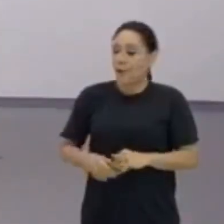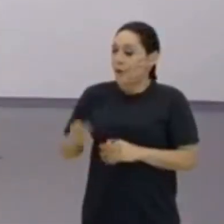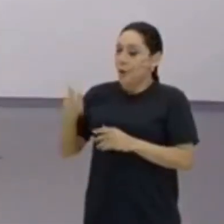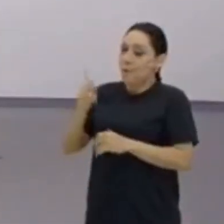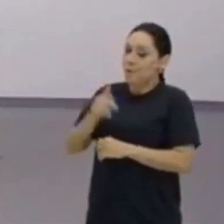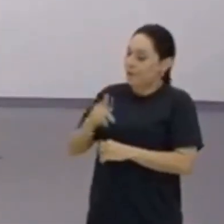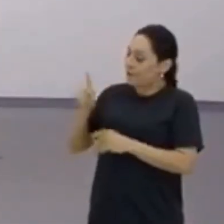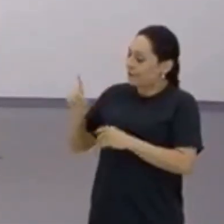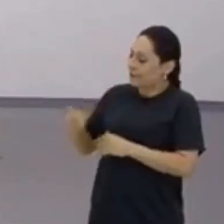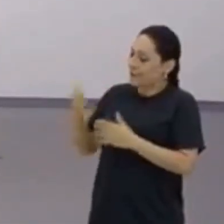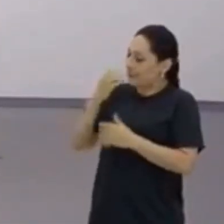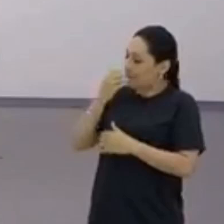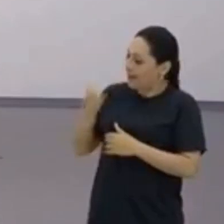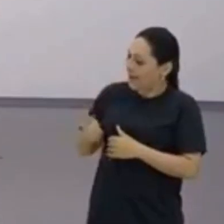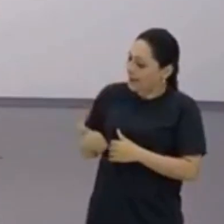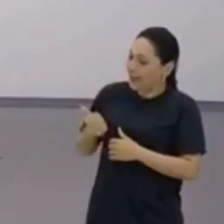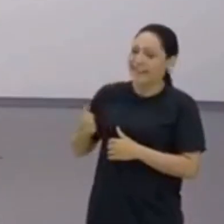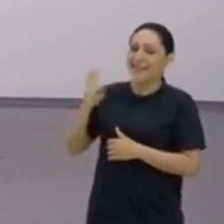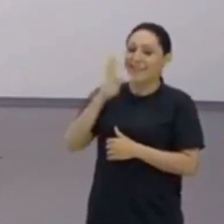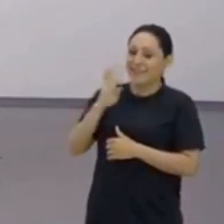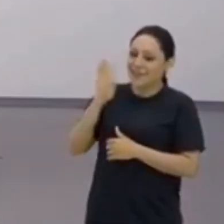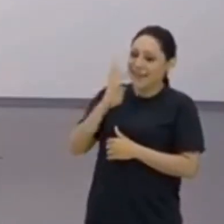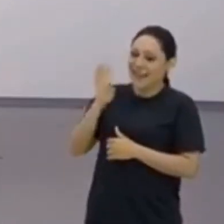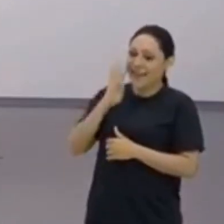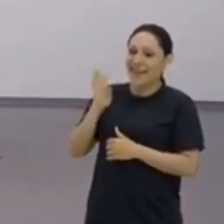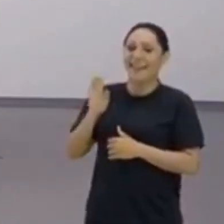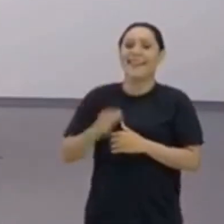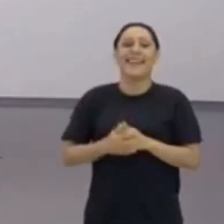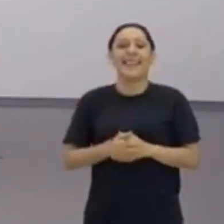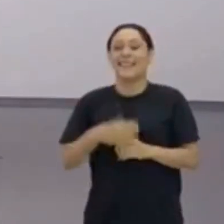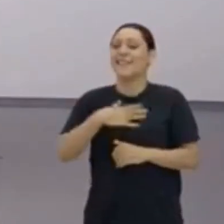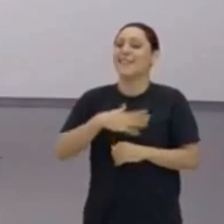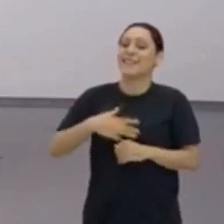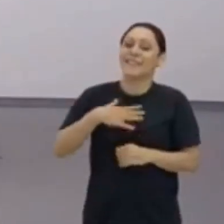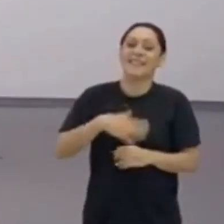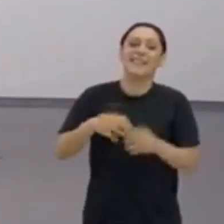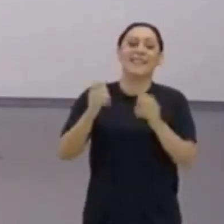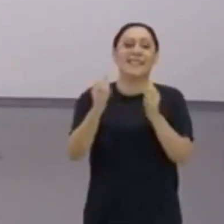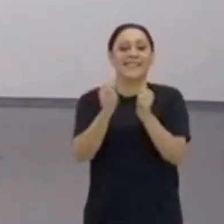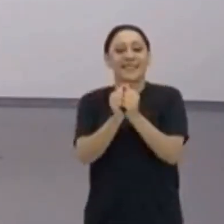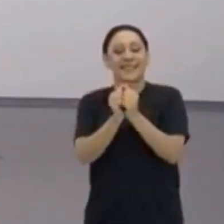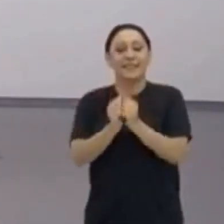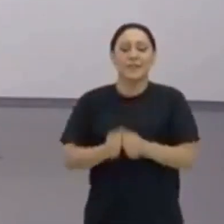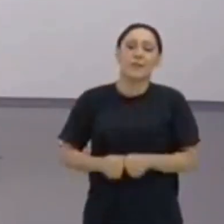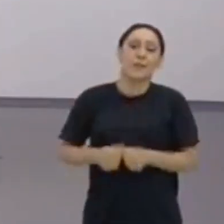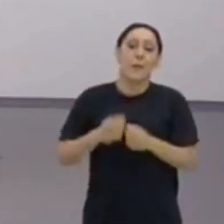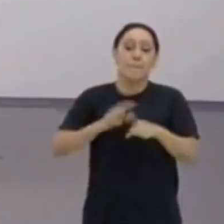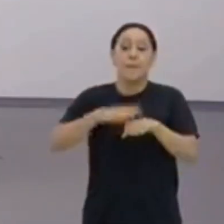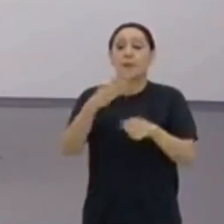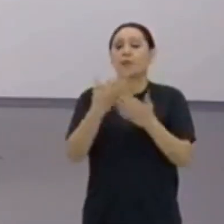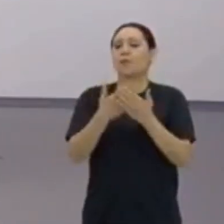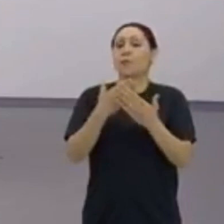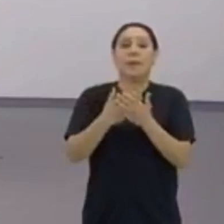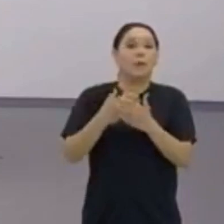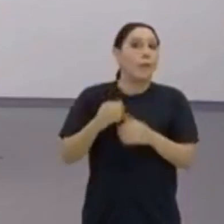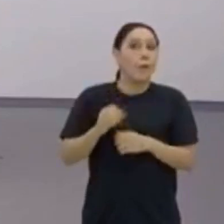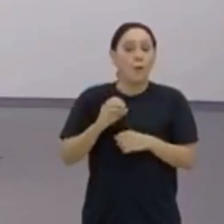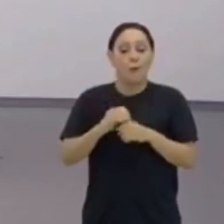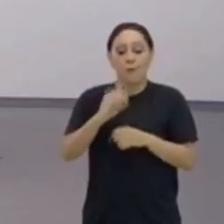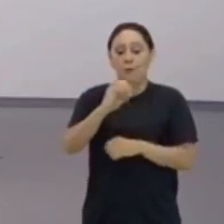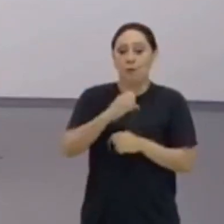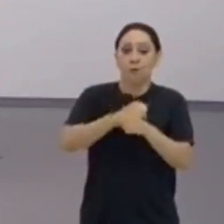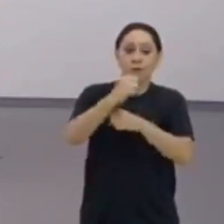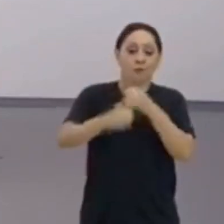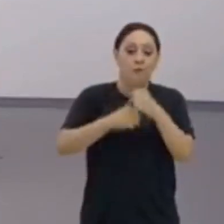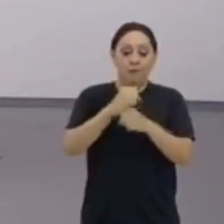Professor Fernando, aí, tudo bom, professor? É uma imensa satisfação, professor. Prazer mais também. Uma aula, quer dizer, mais um ano contigo.